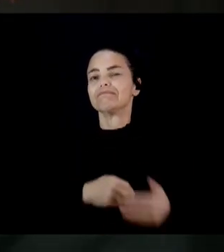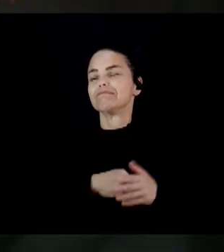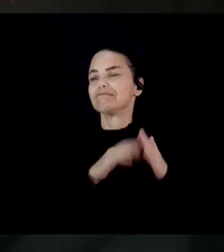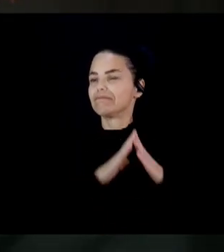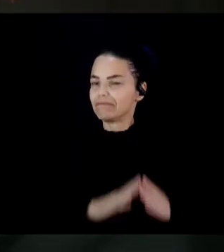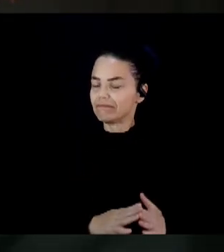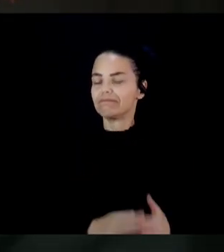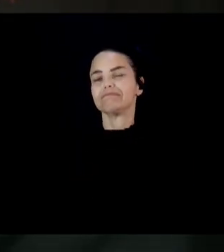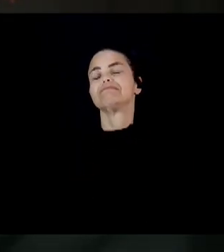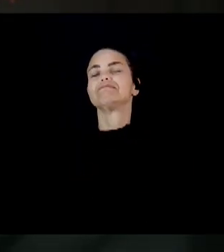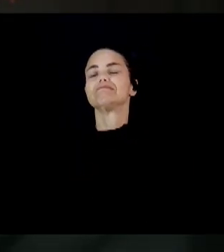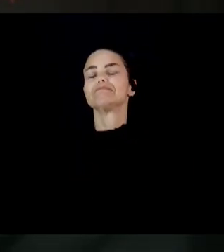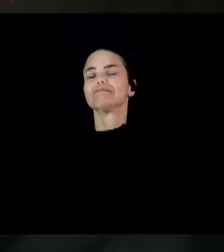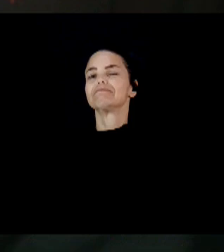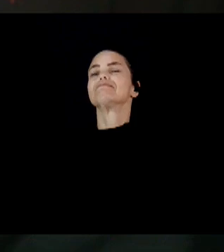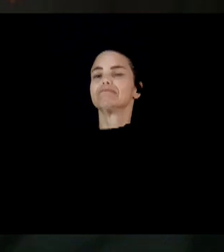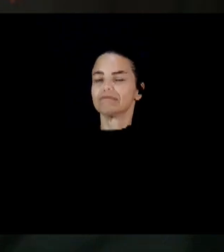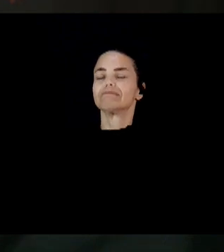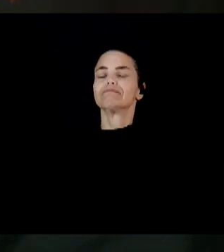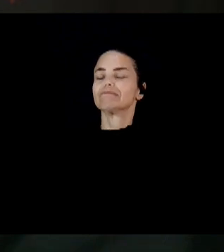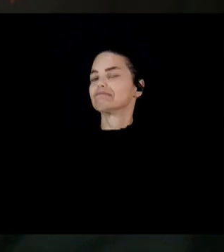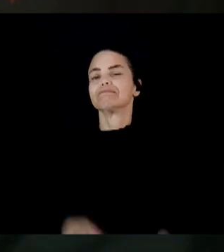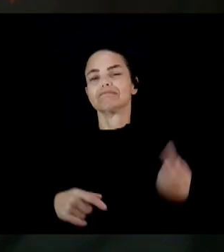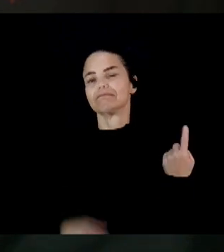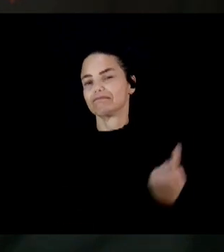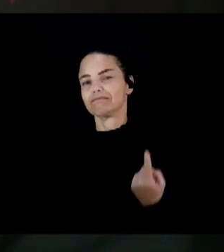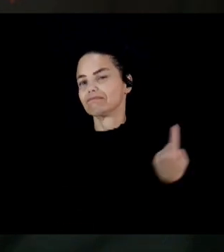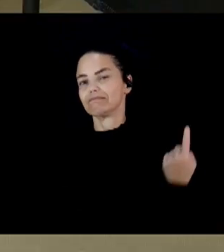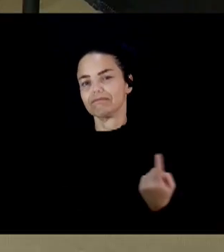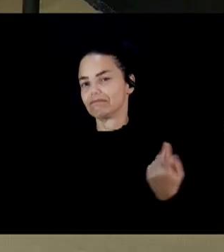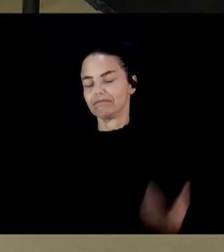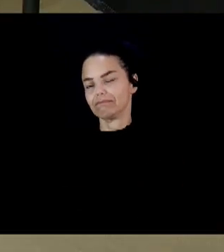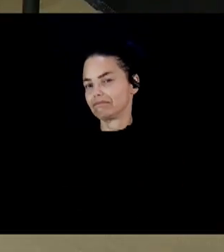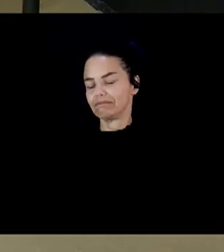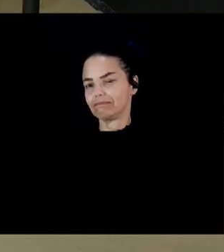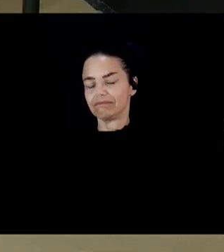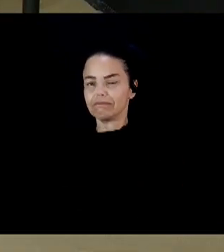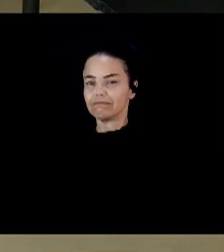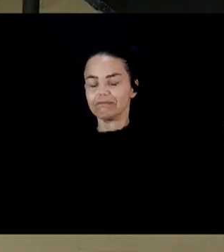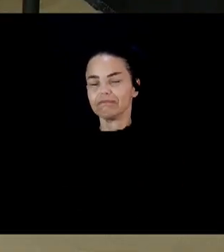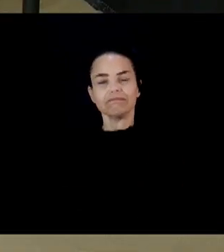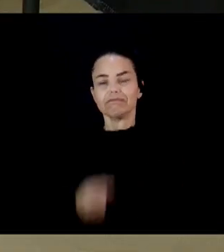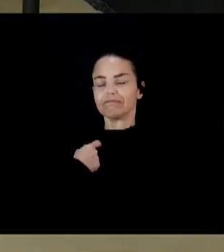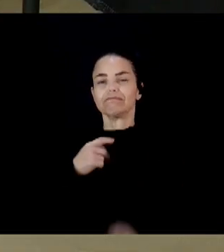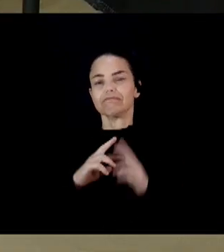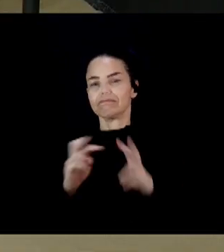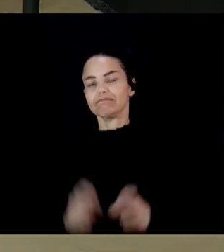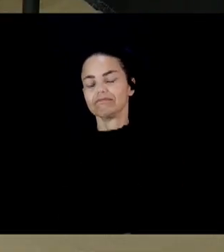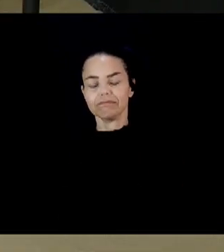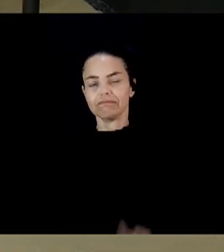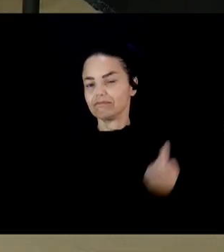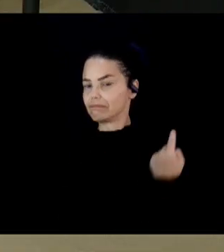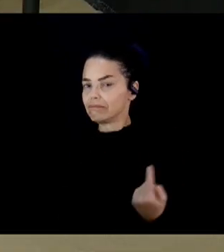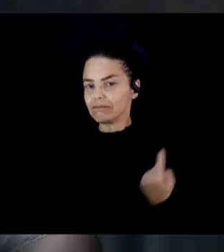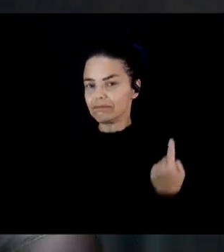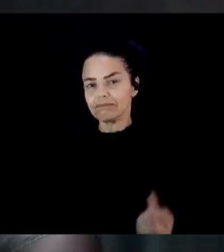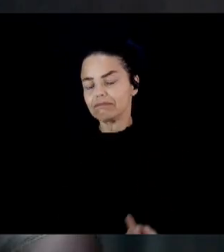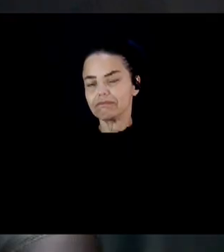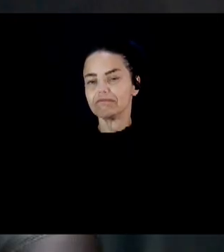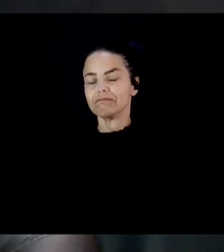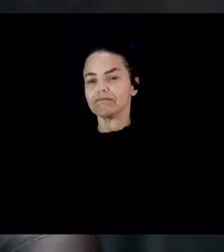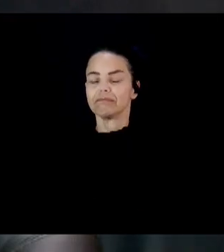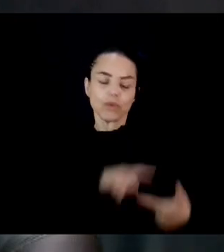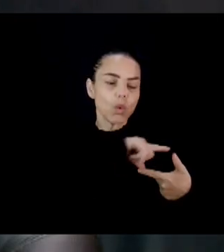isso, a tendência é um isolamento social, sem que a gente perceba que a gente está se isolando. Sim. É